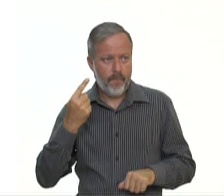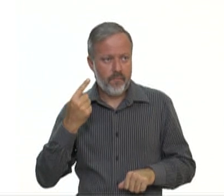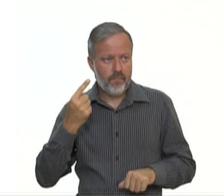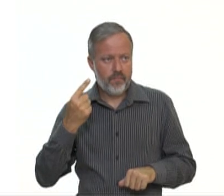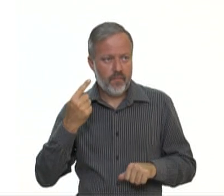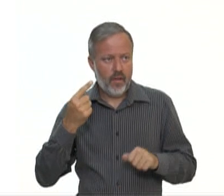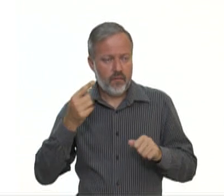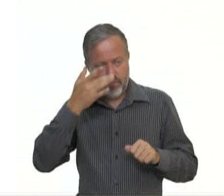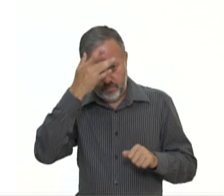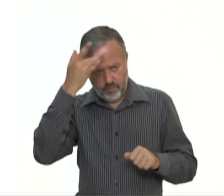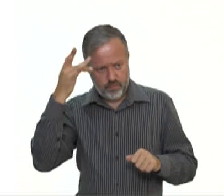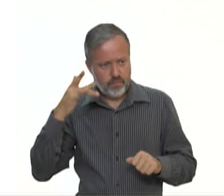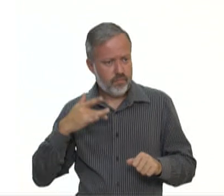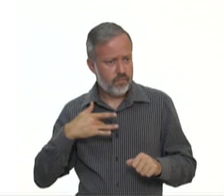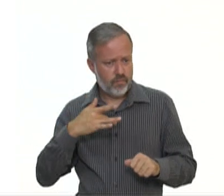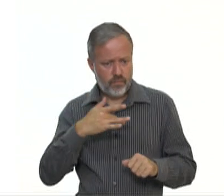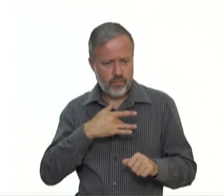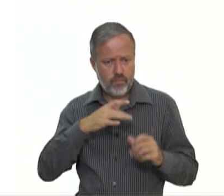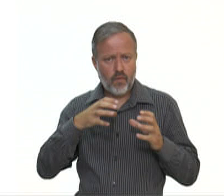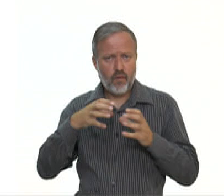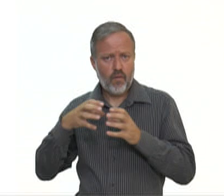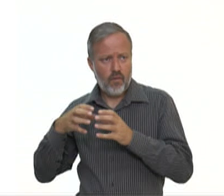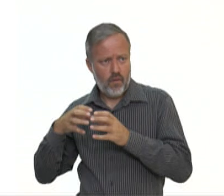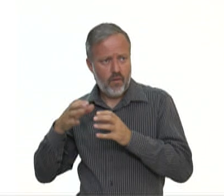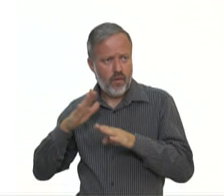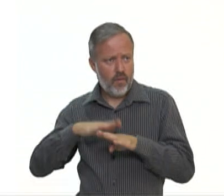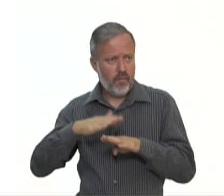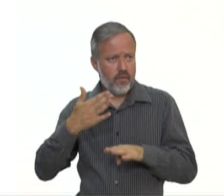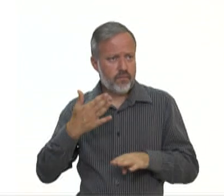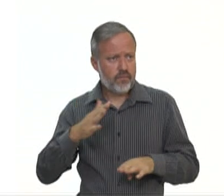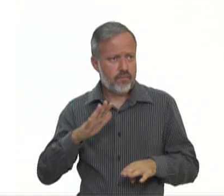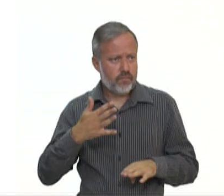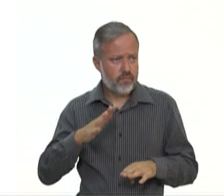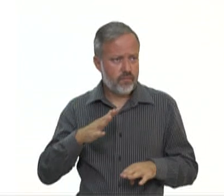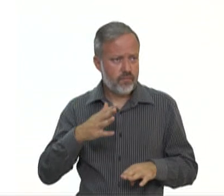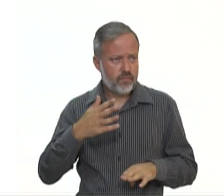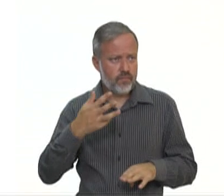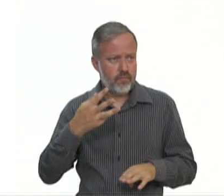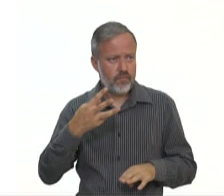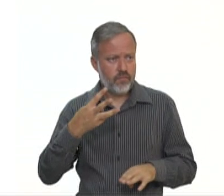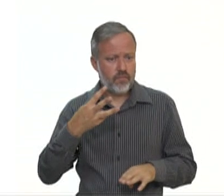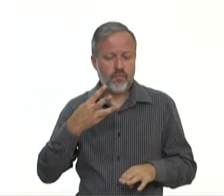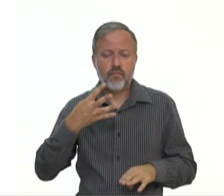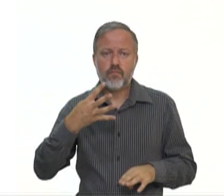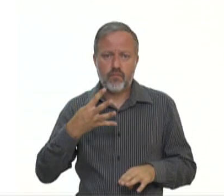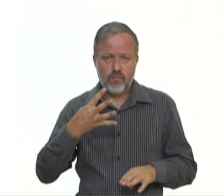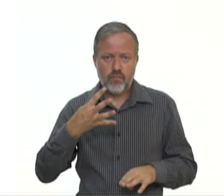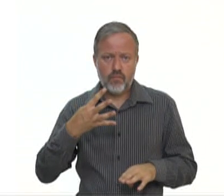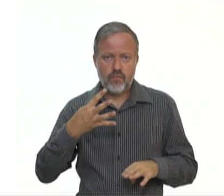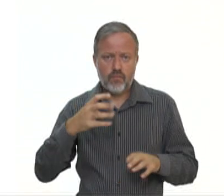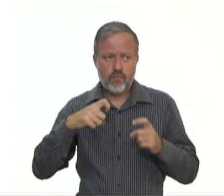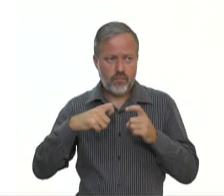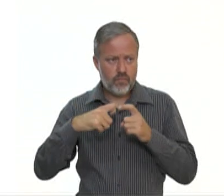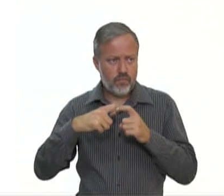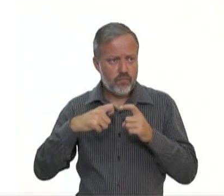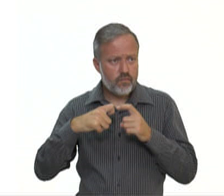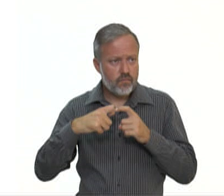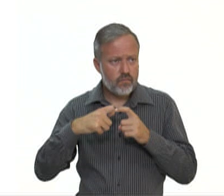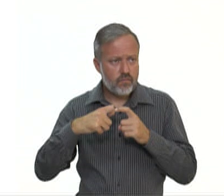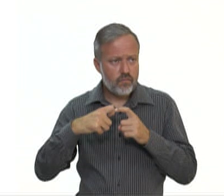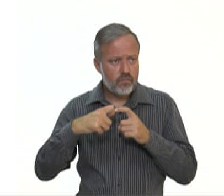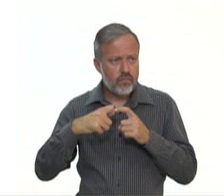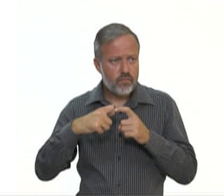afectados, con decenas de fallecidos, 34 entre los médicos, aunque la